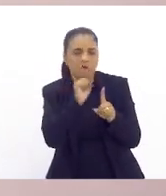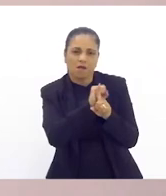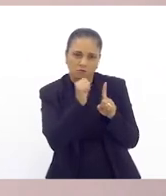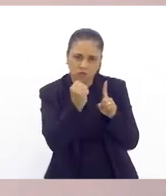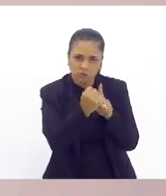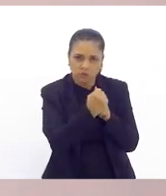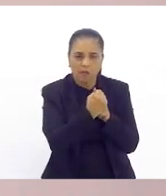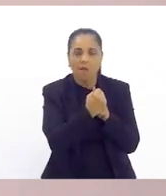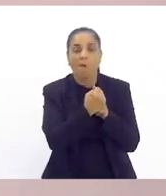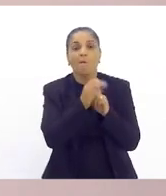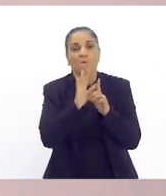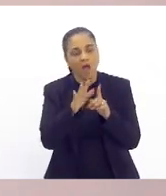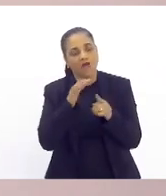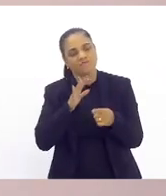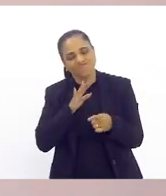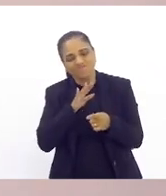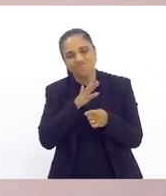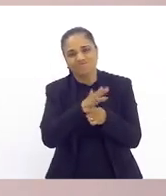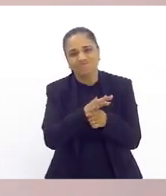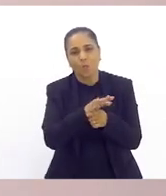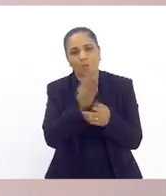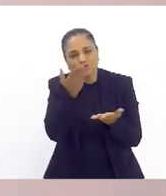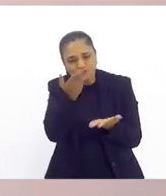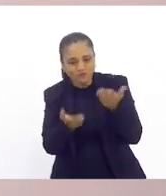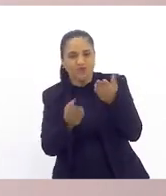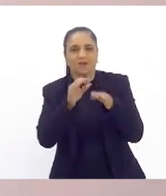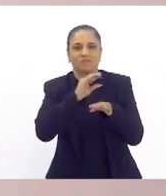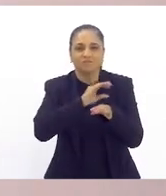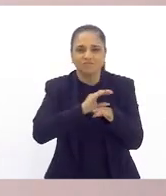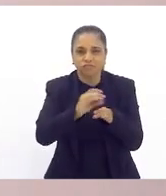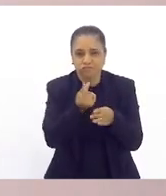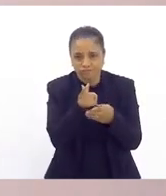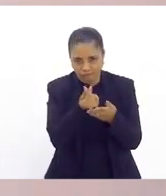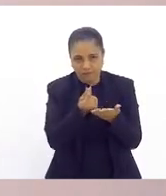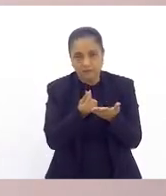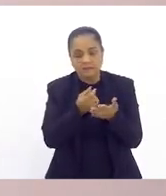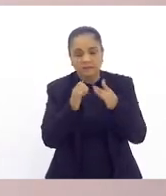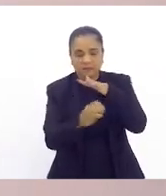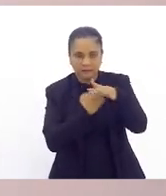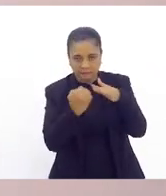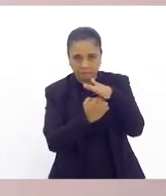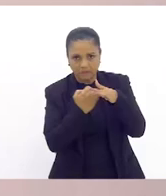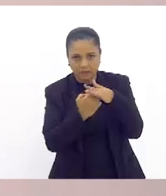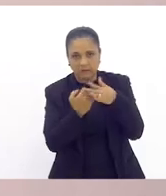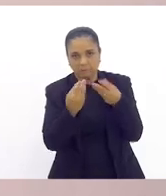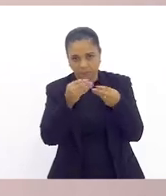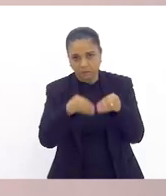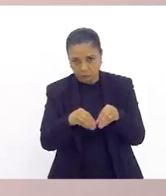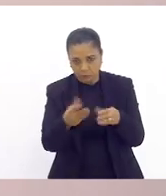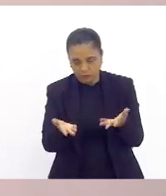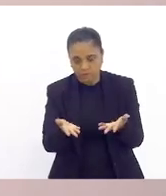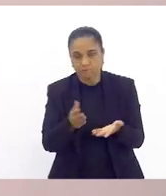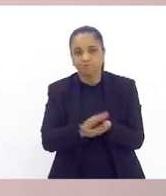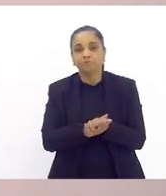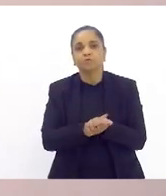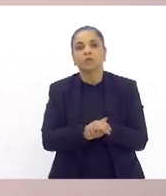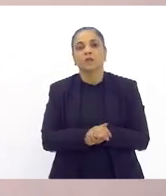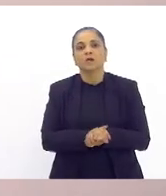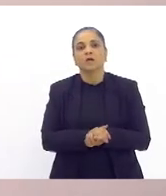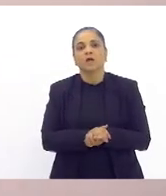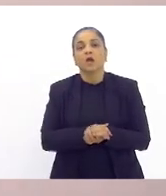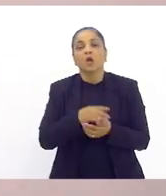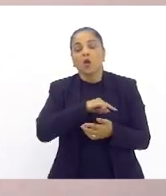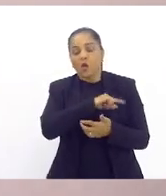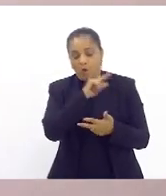mas contribuiu para esse desequilíbrio financeiro das distribuidoras Sem dúvida alguma é um ponto que foi